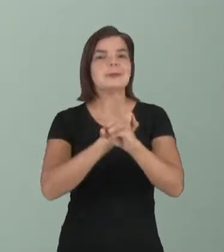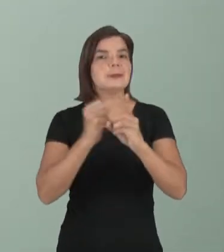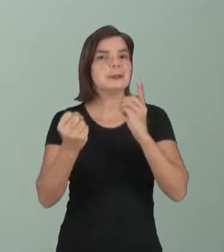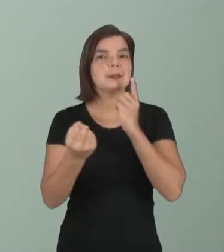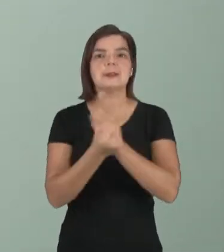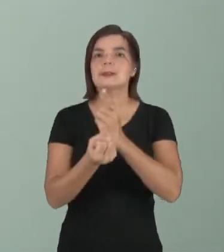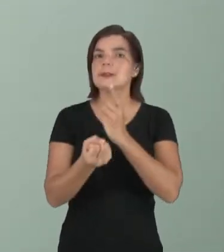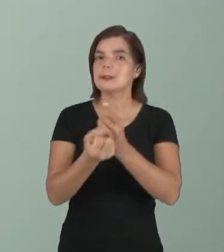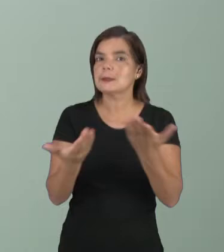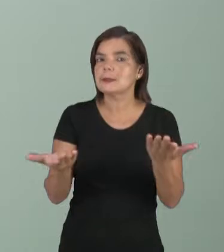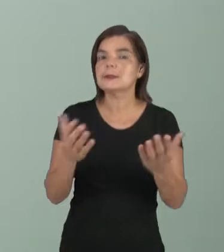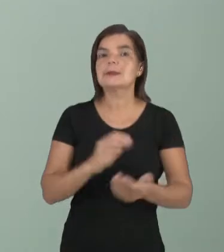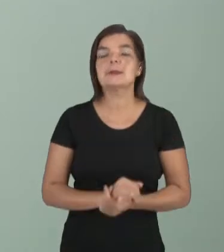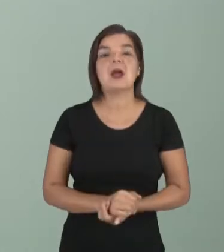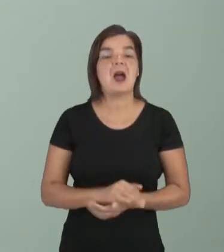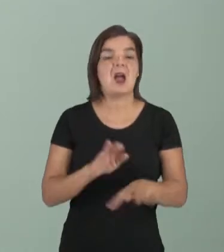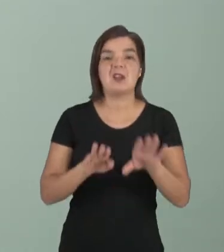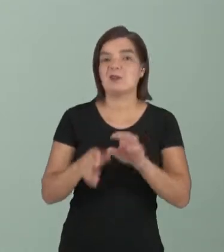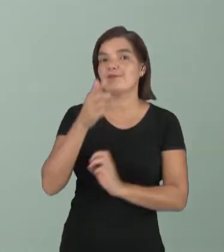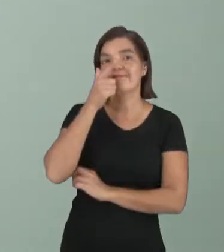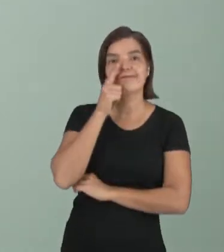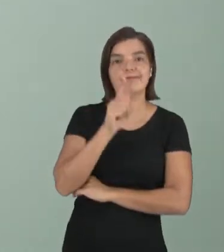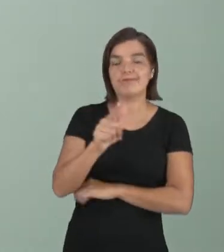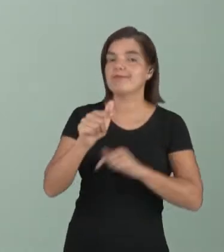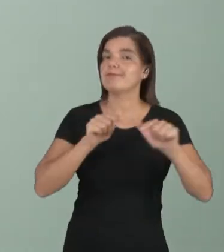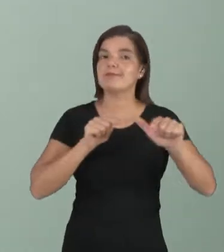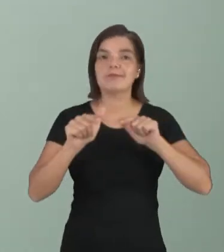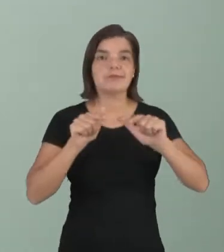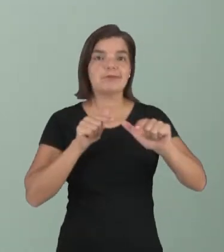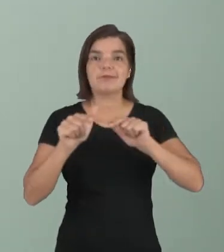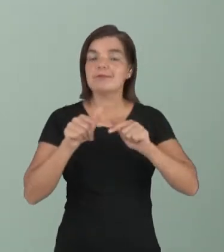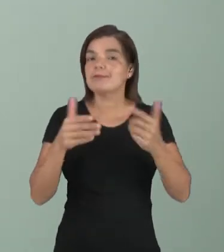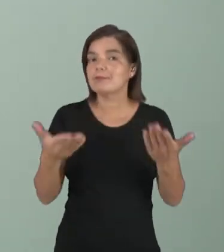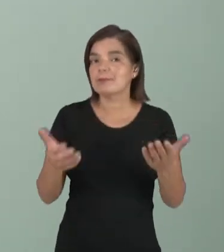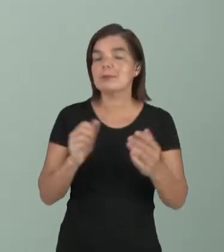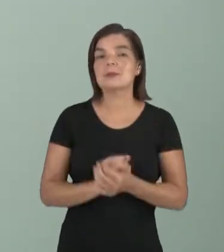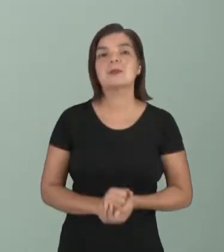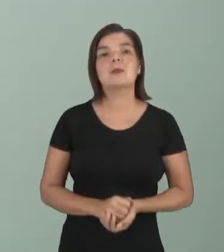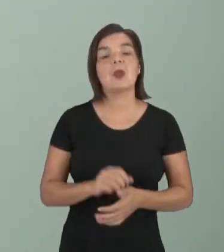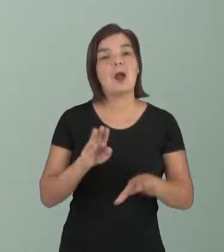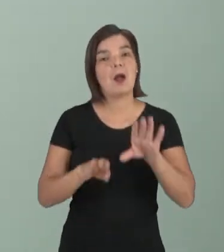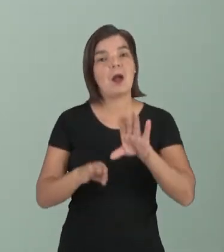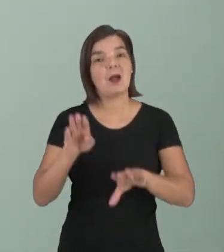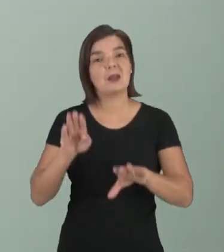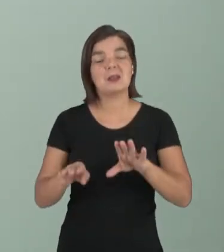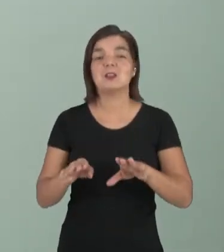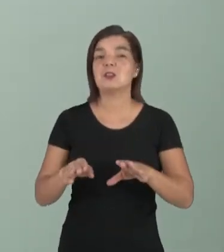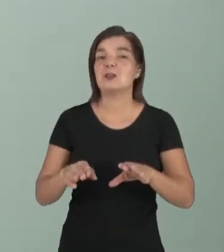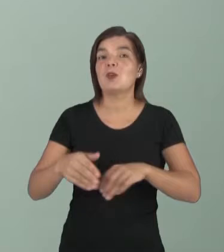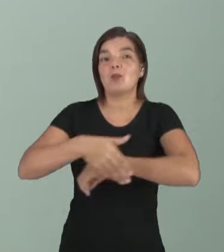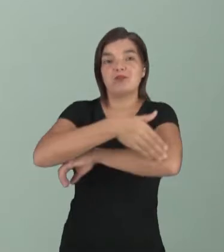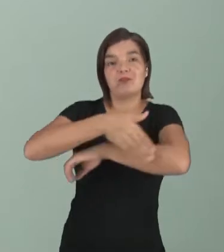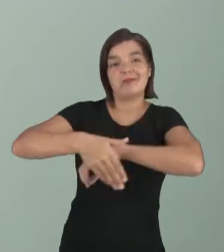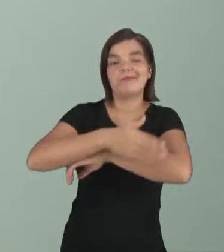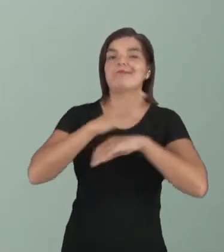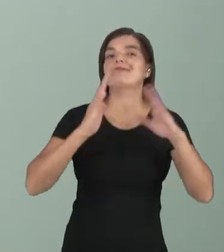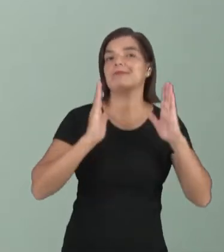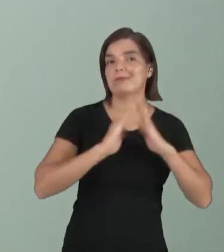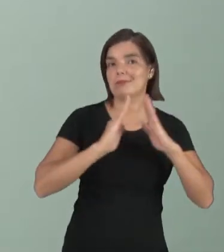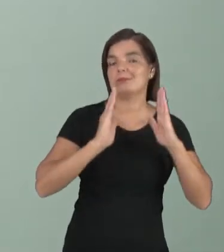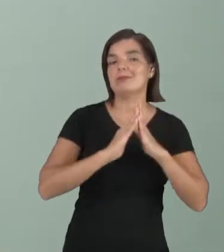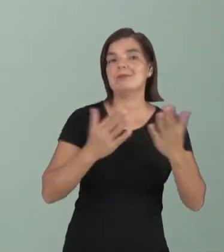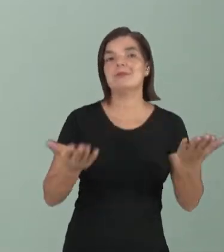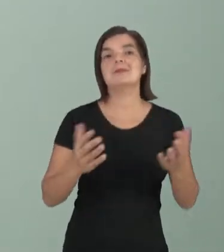sociais, nem sempre conseguem emprego, e acabam muitos deles morando na rua,